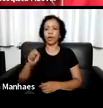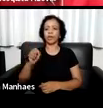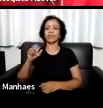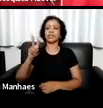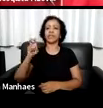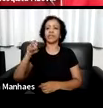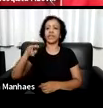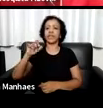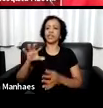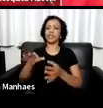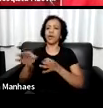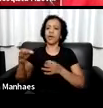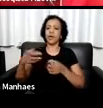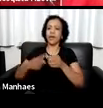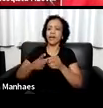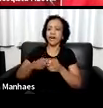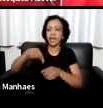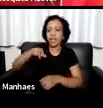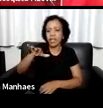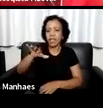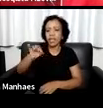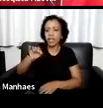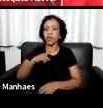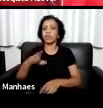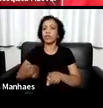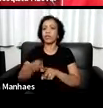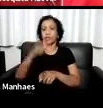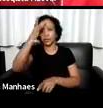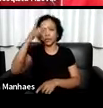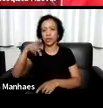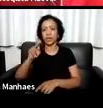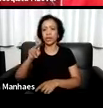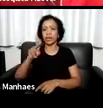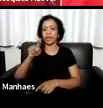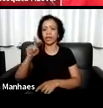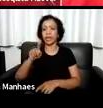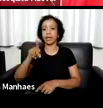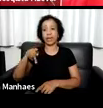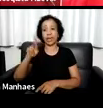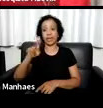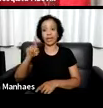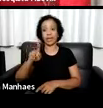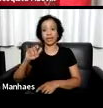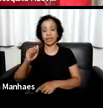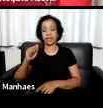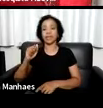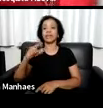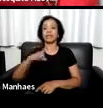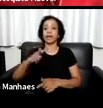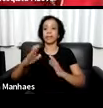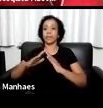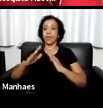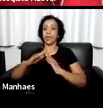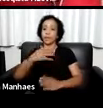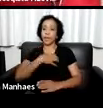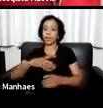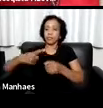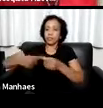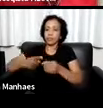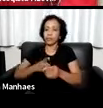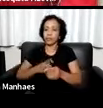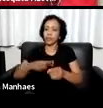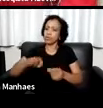Campos Elíseos, dá o seu boa noite também para Késia Moraes, lá em Acajutiba, no interior da Bahia. Tanta gente, pastor Adilson.